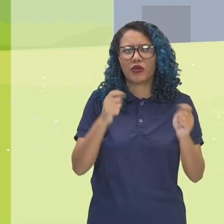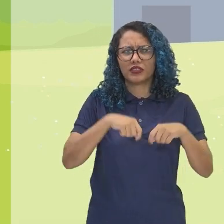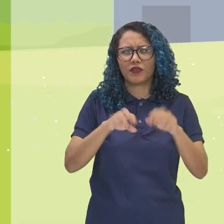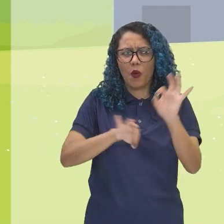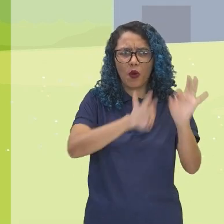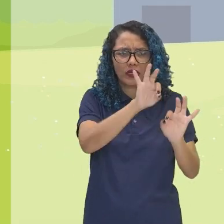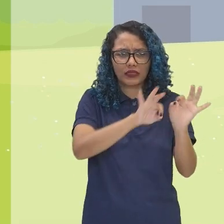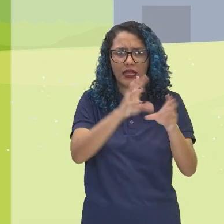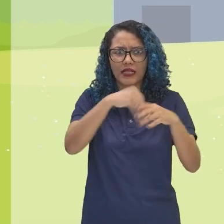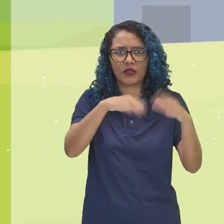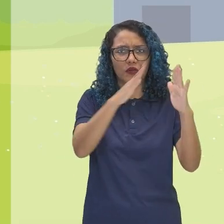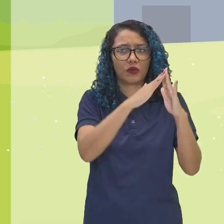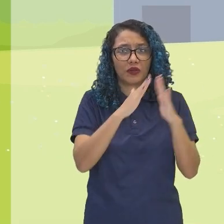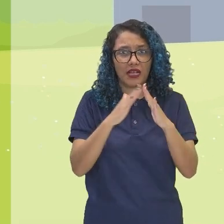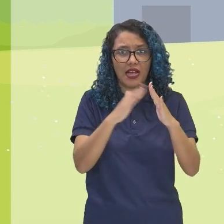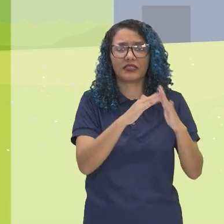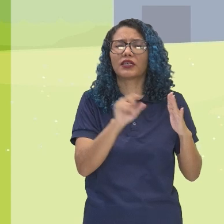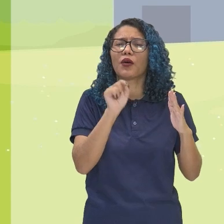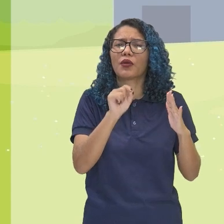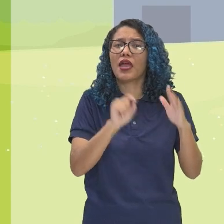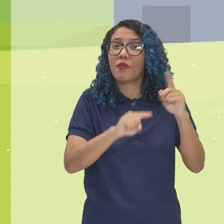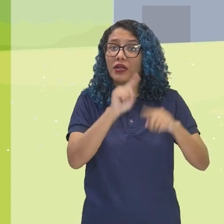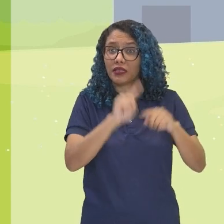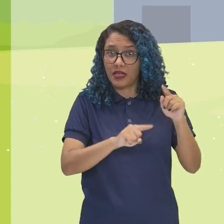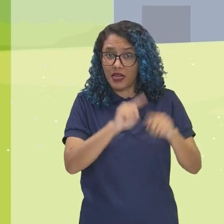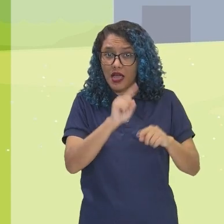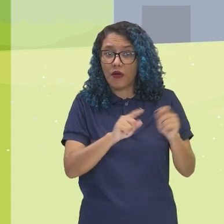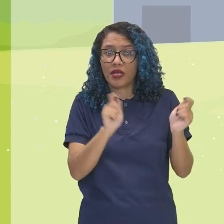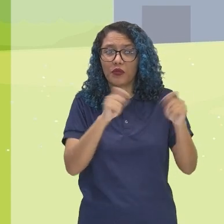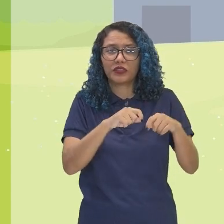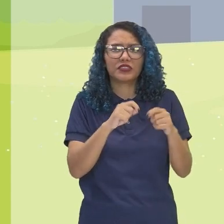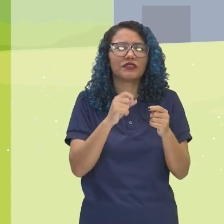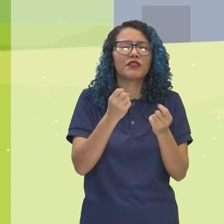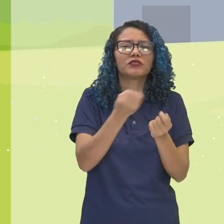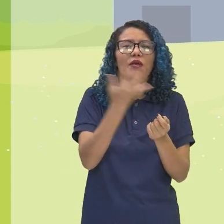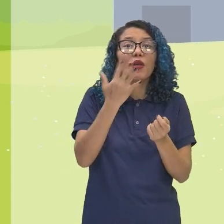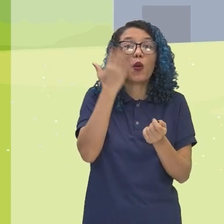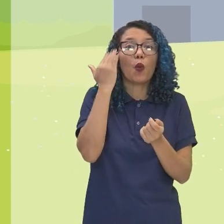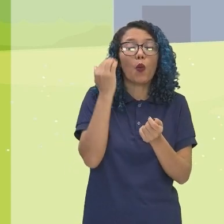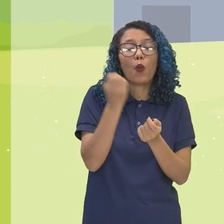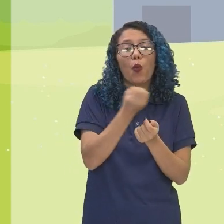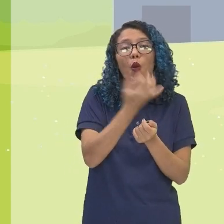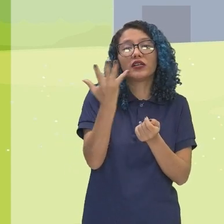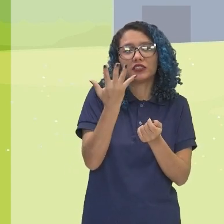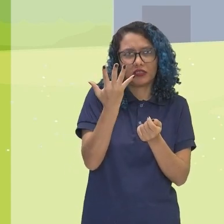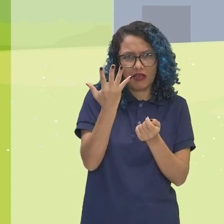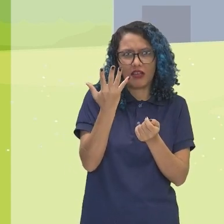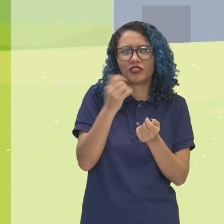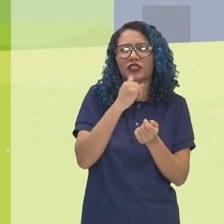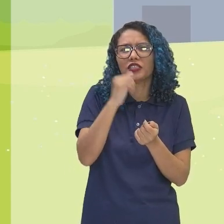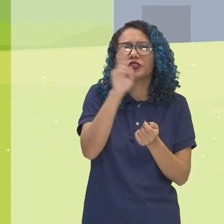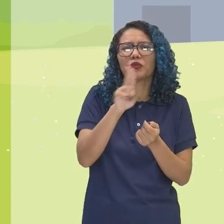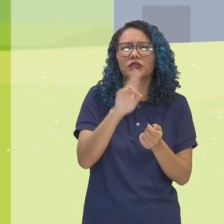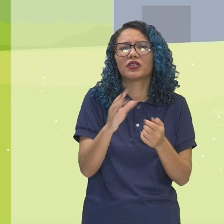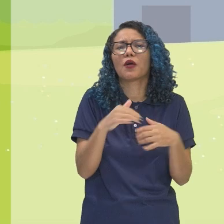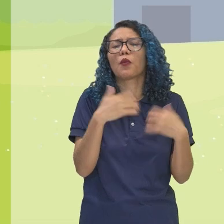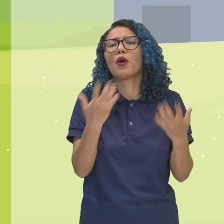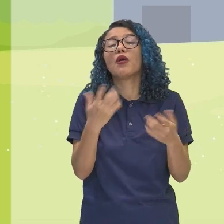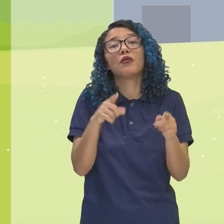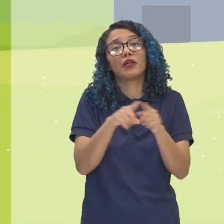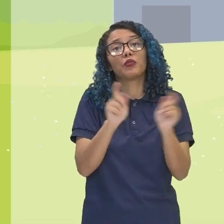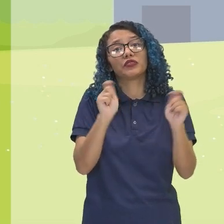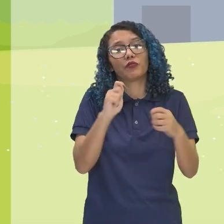residenciais aparelhos para medir o consumo de energia e assim cobrar pelo serviço.